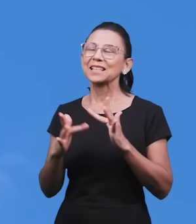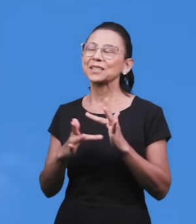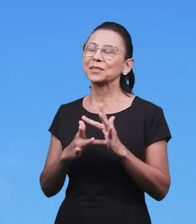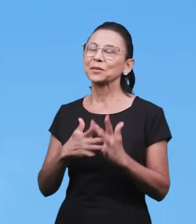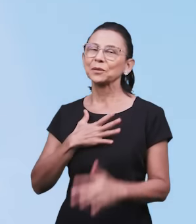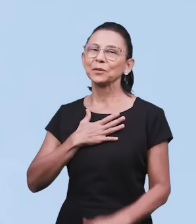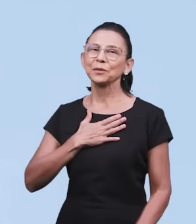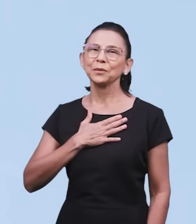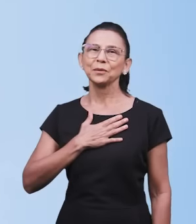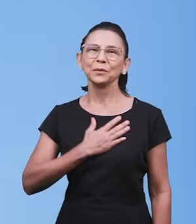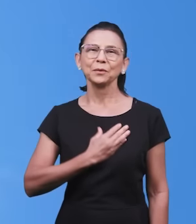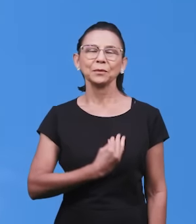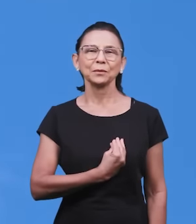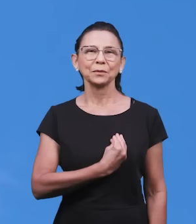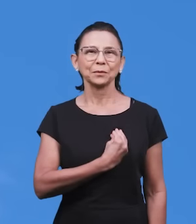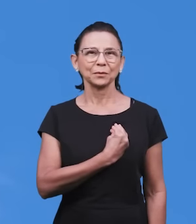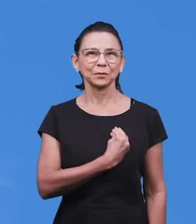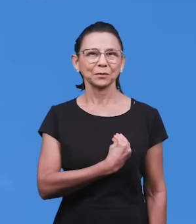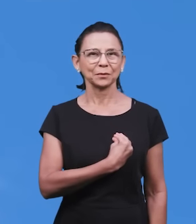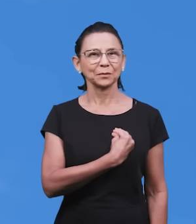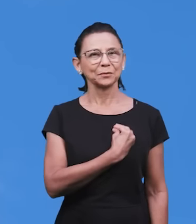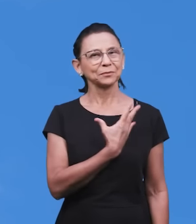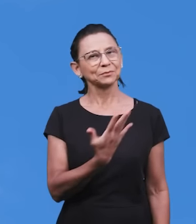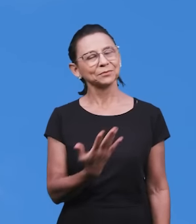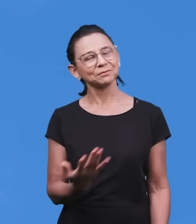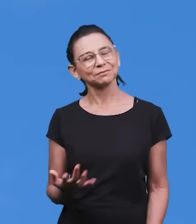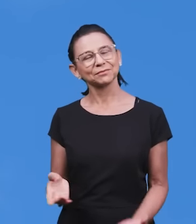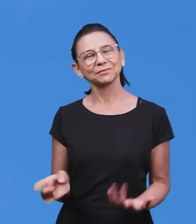mim, Jesus.